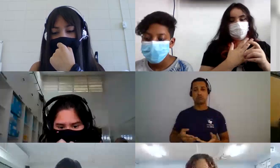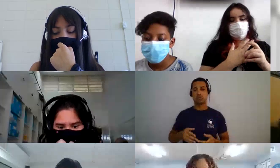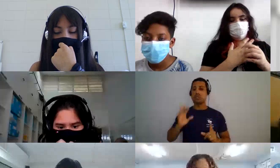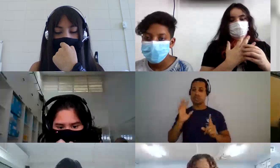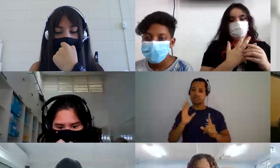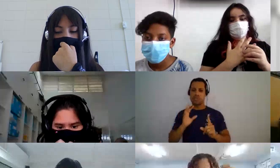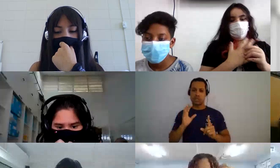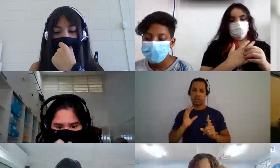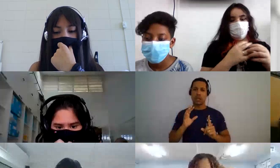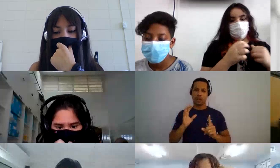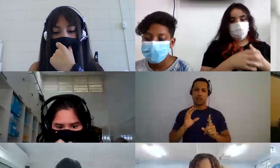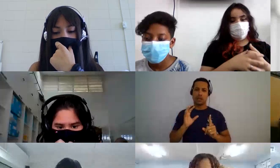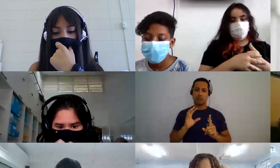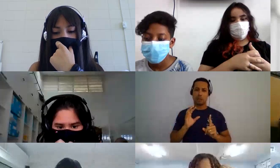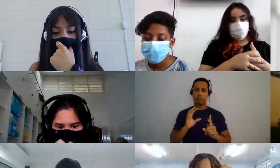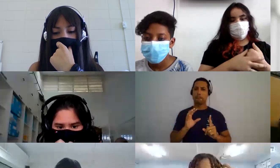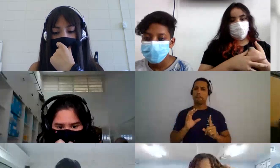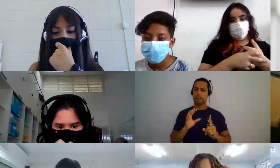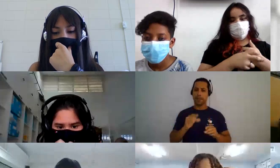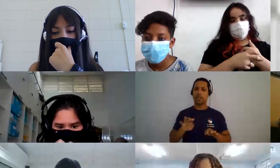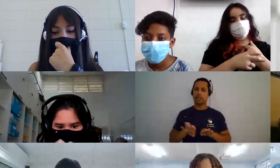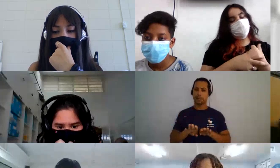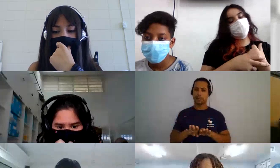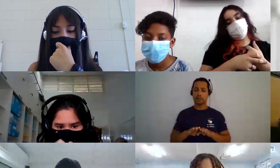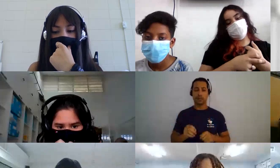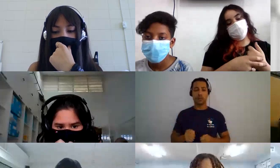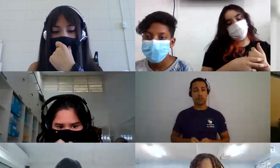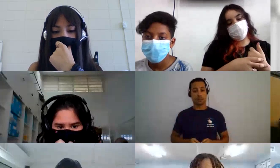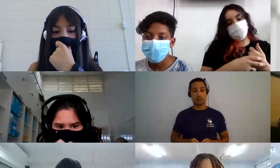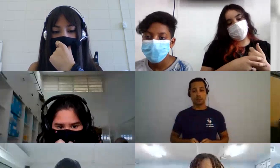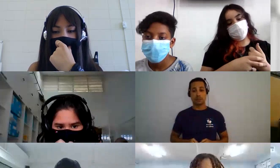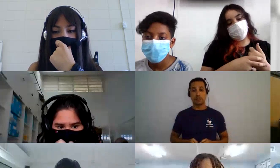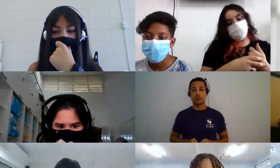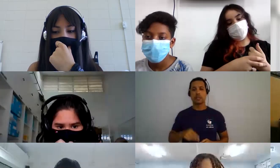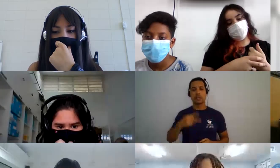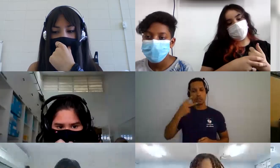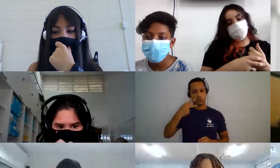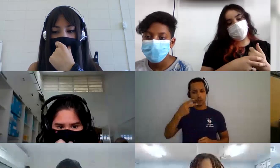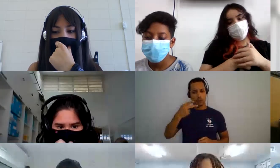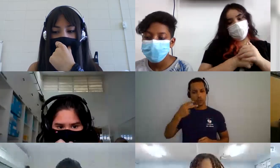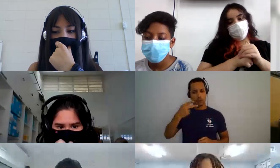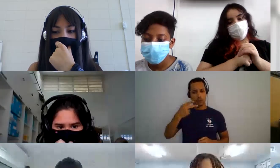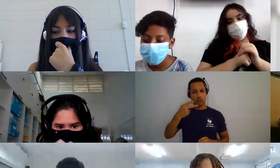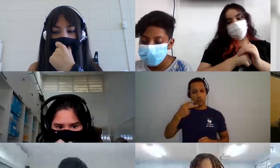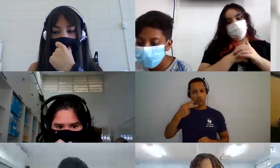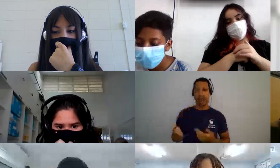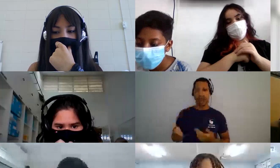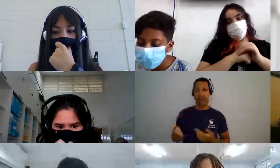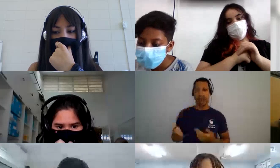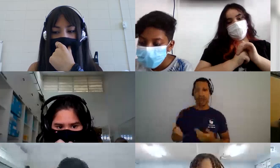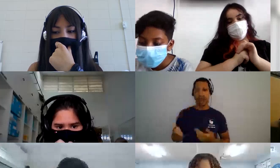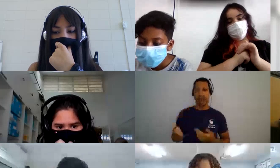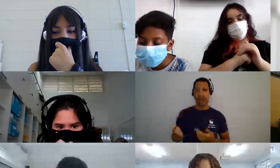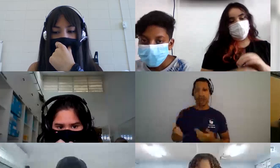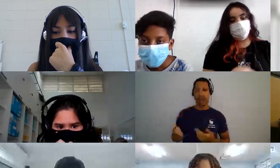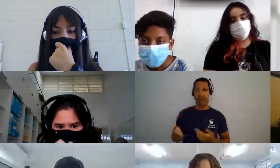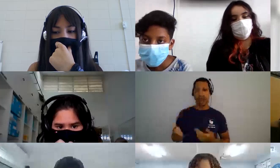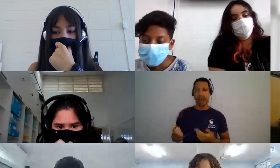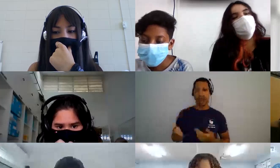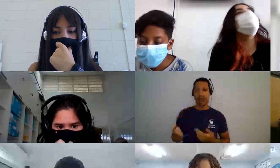influência. A gente é um pouco influenciável. Não tem como negar. Toda vez que eu falo isso, os adolescentes ficam bravos e falam: eu não